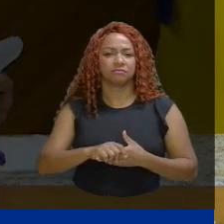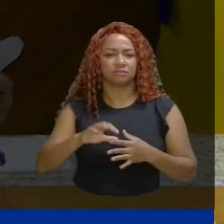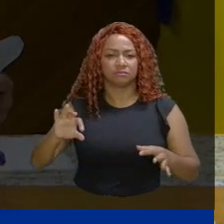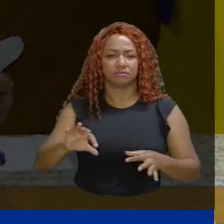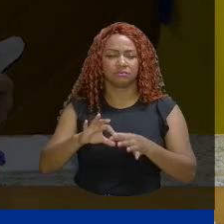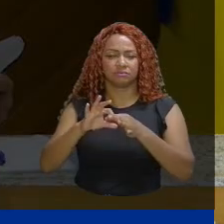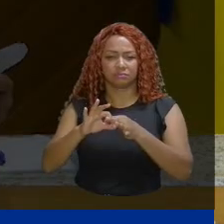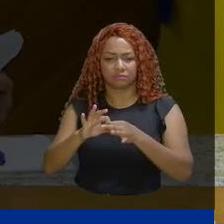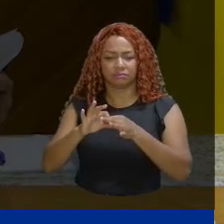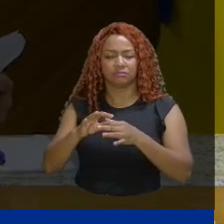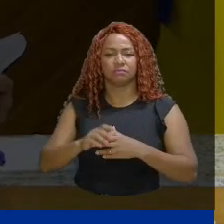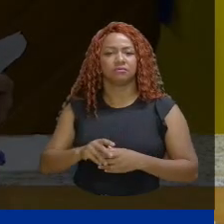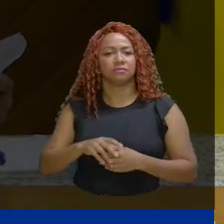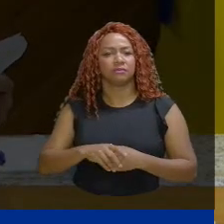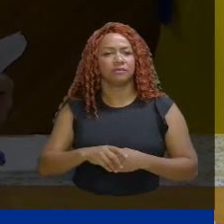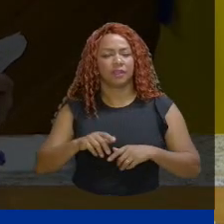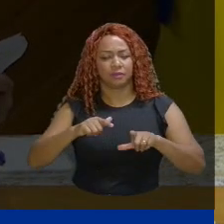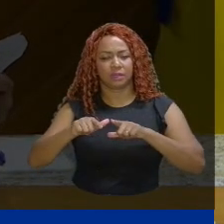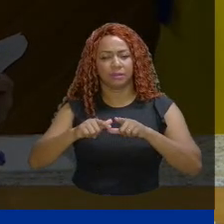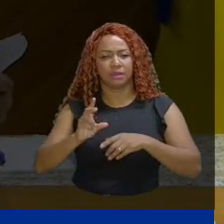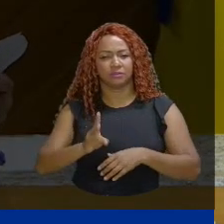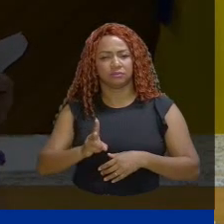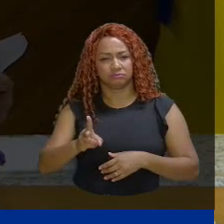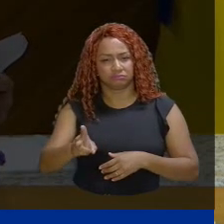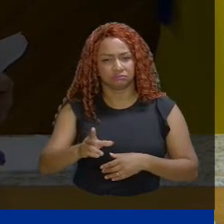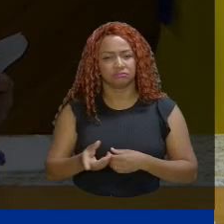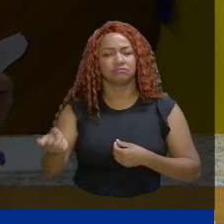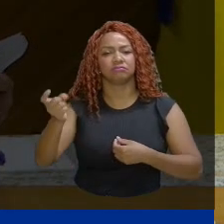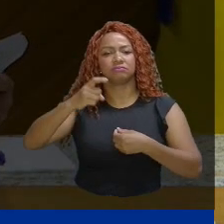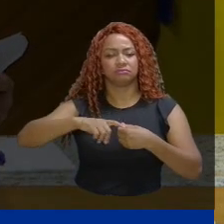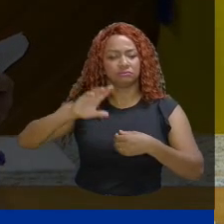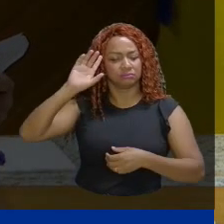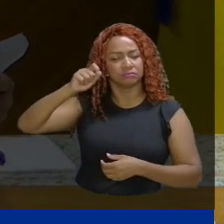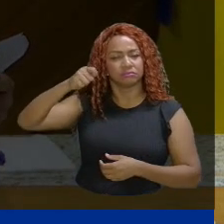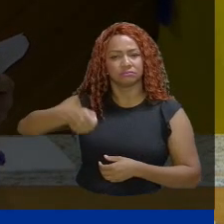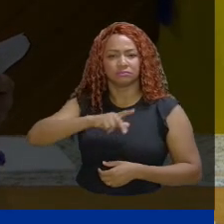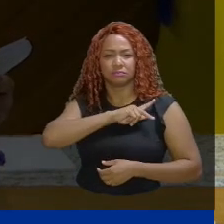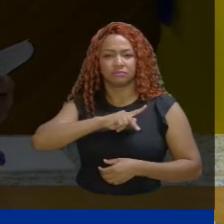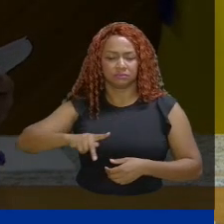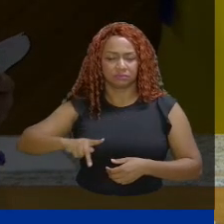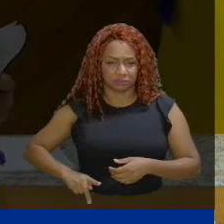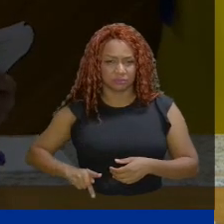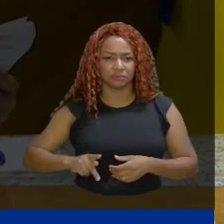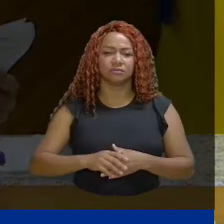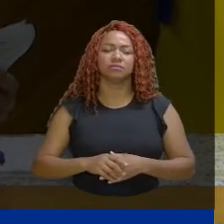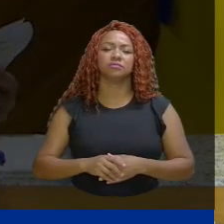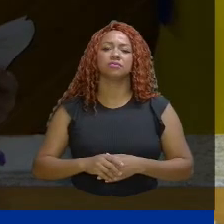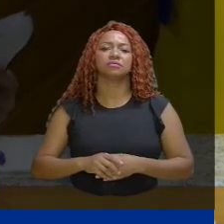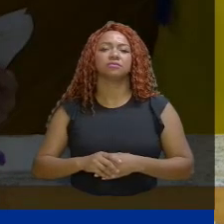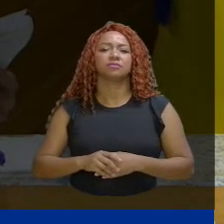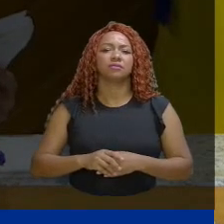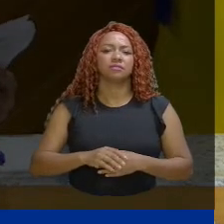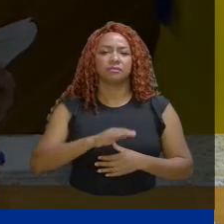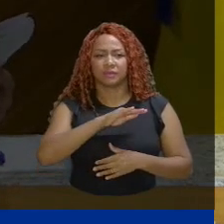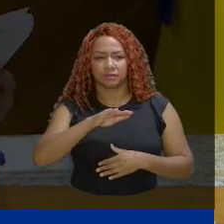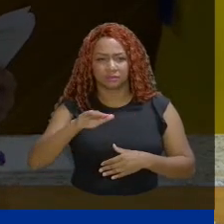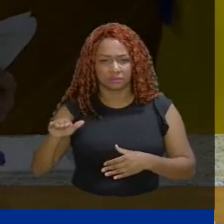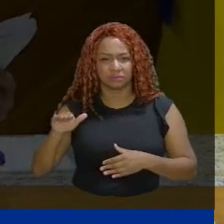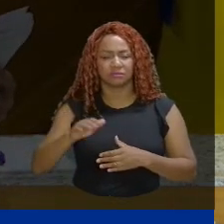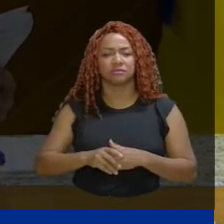coligação O Trabalho Vai Continuar, para restabelecer os efeitos da decisão do presidente da Corte, que suspendeu os efeitos